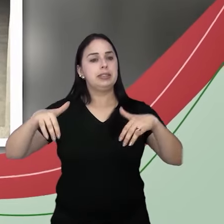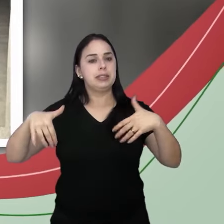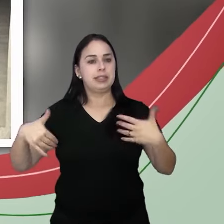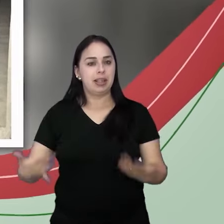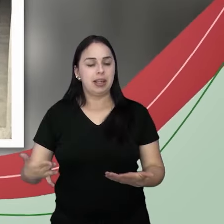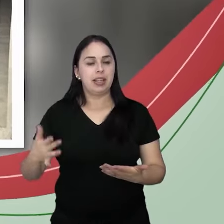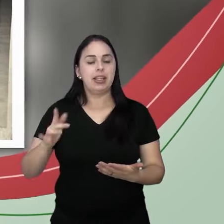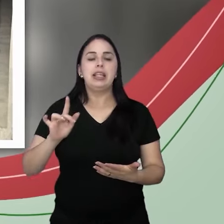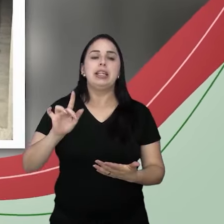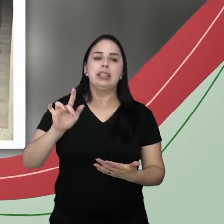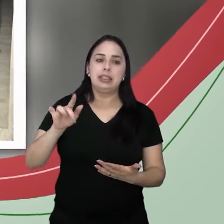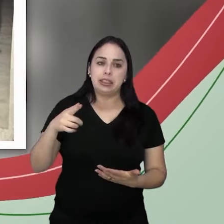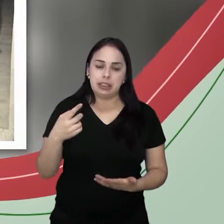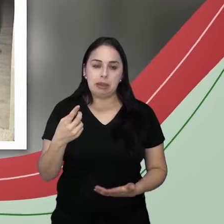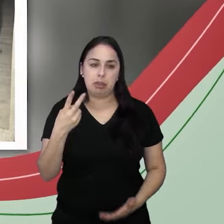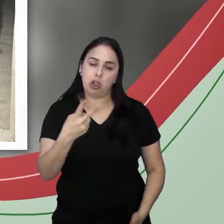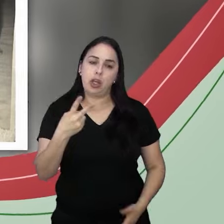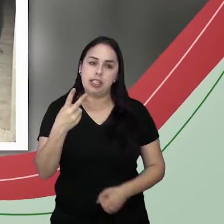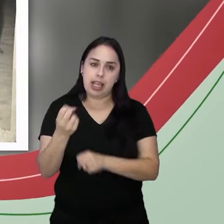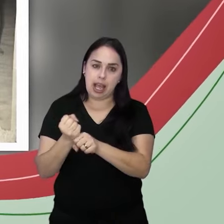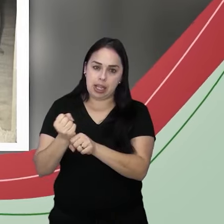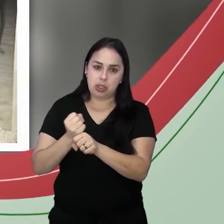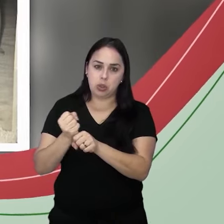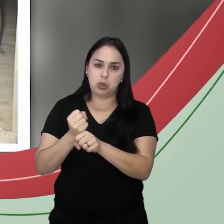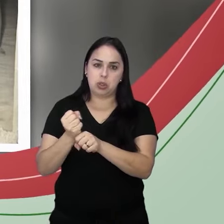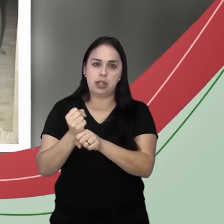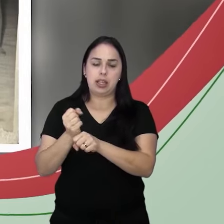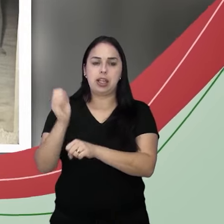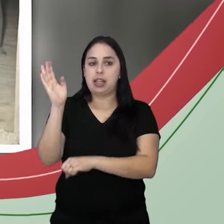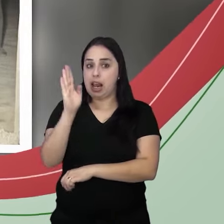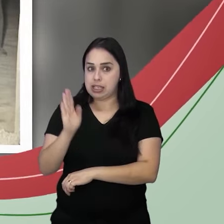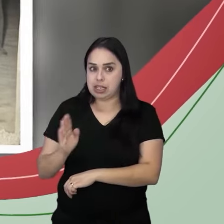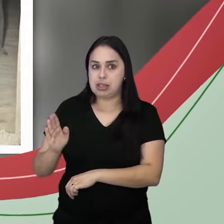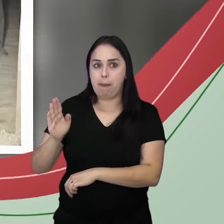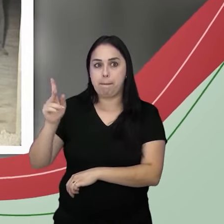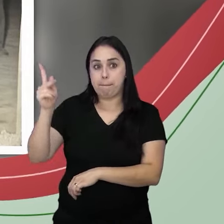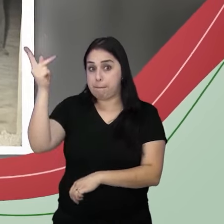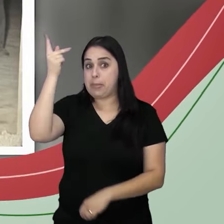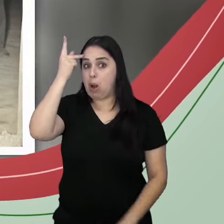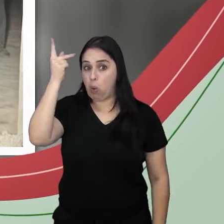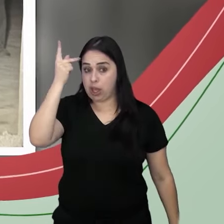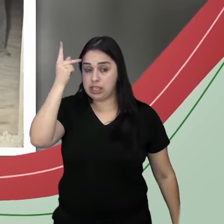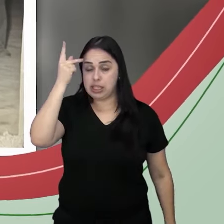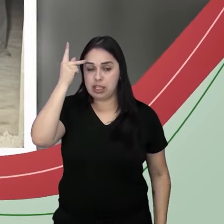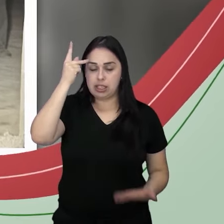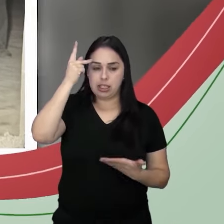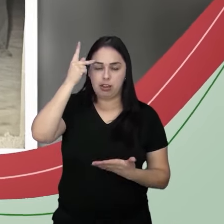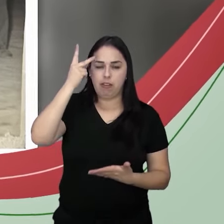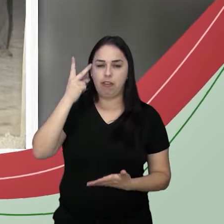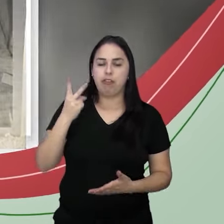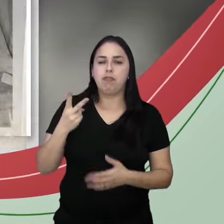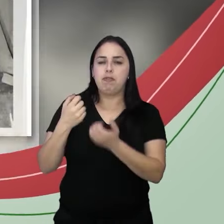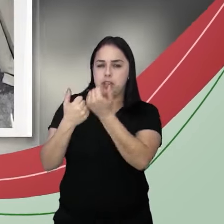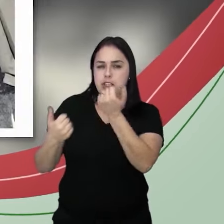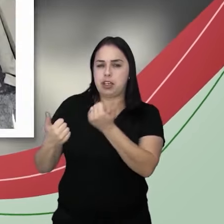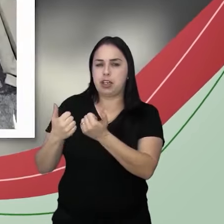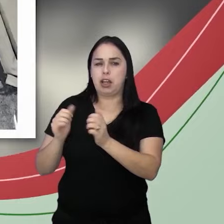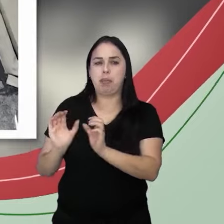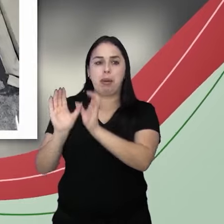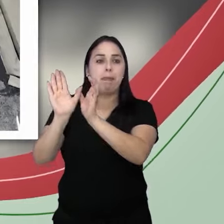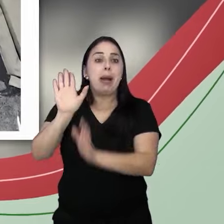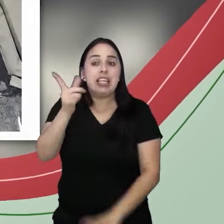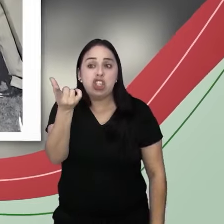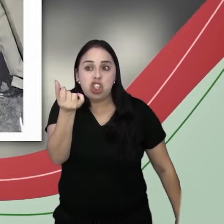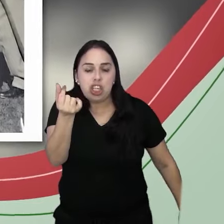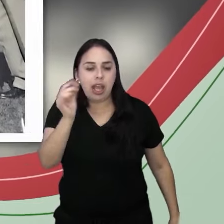depois joguei dois anos na seleção paulista, vice-campeão brasileiro 2 vezes. Mas não